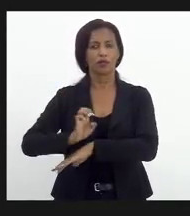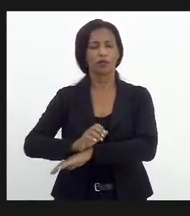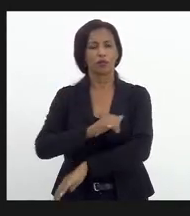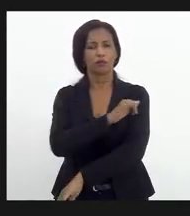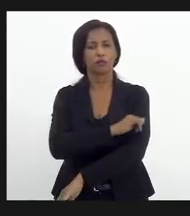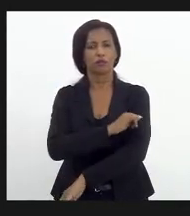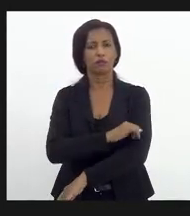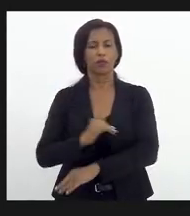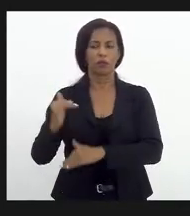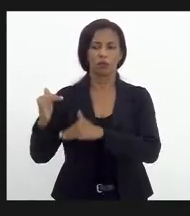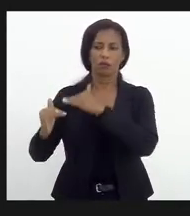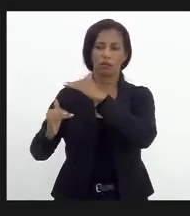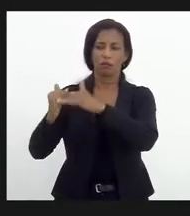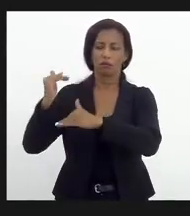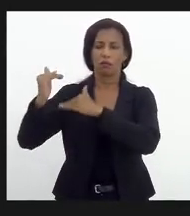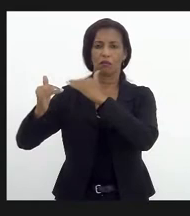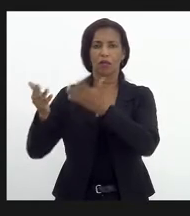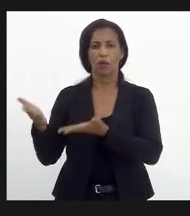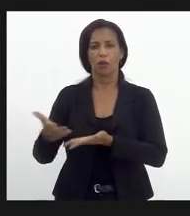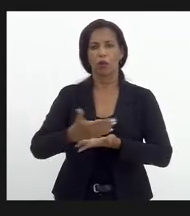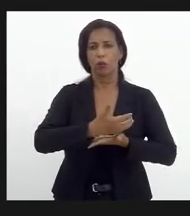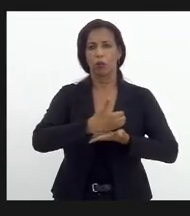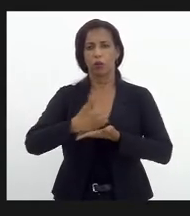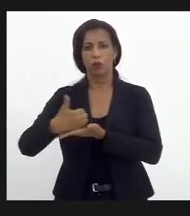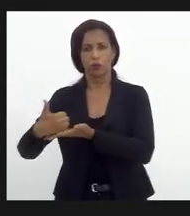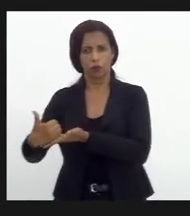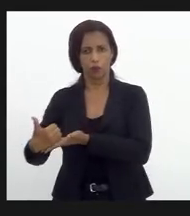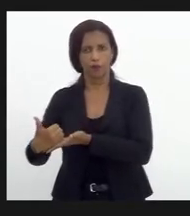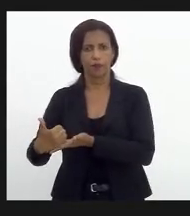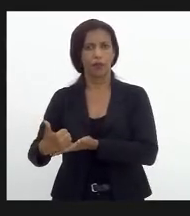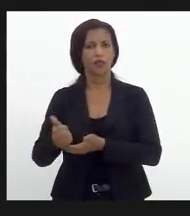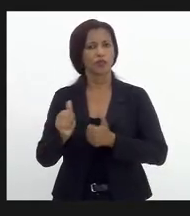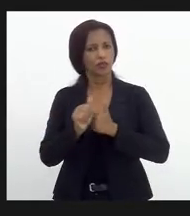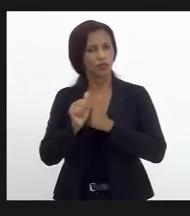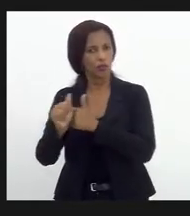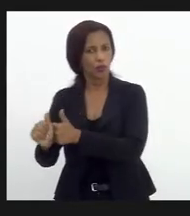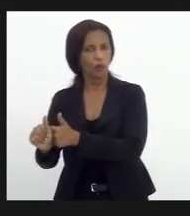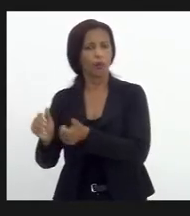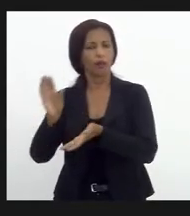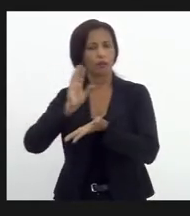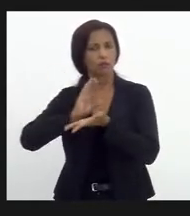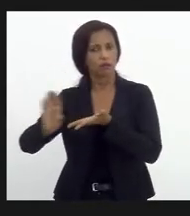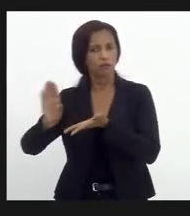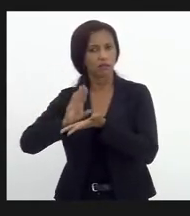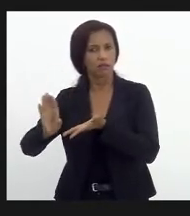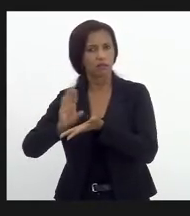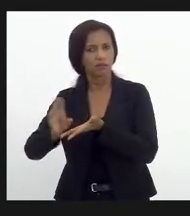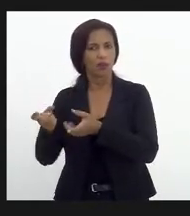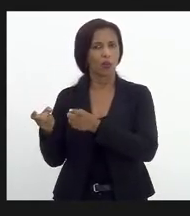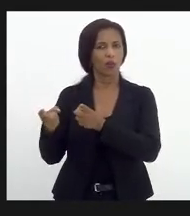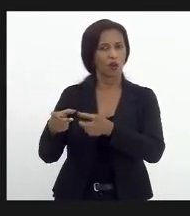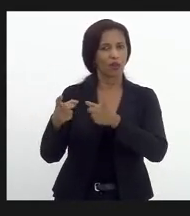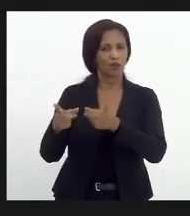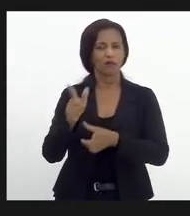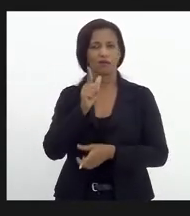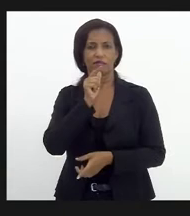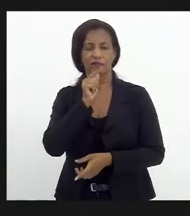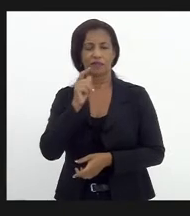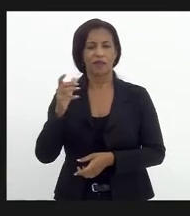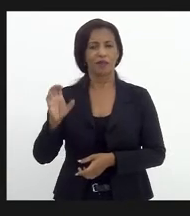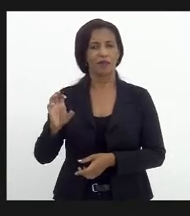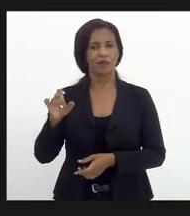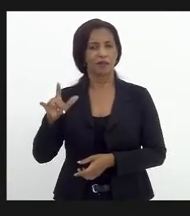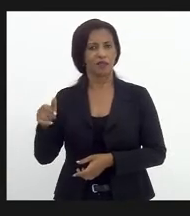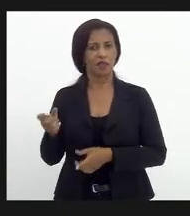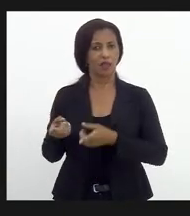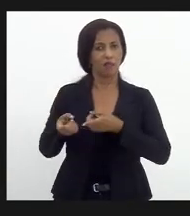Janeiro numa crescente de arrecadação. A gente acompanha os investimentos com a venda da SEDAI, investimentos